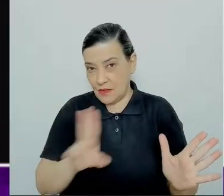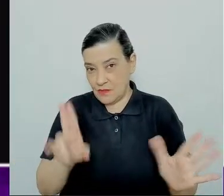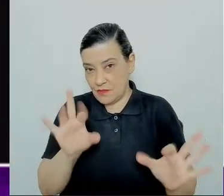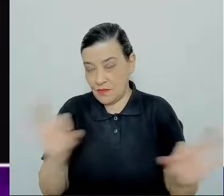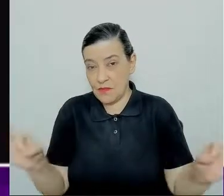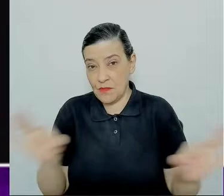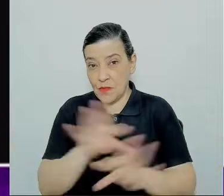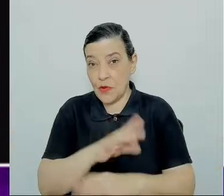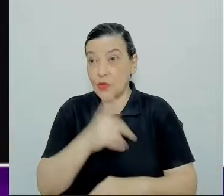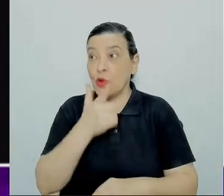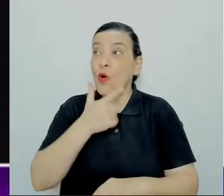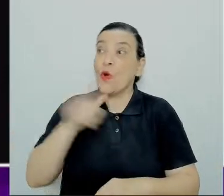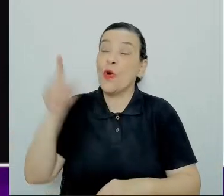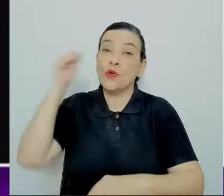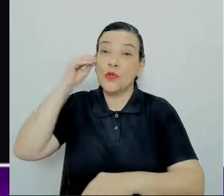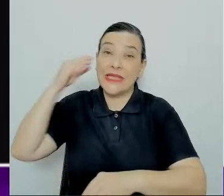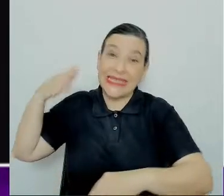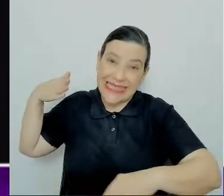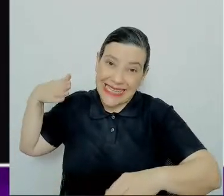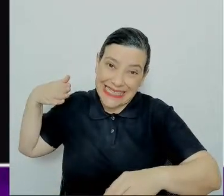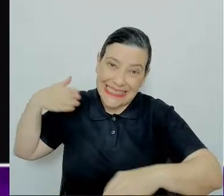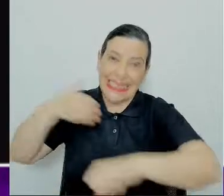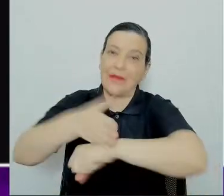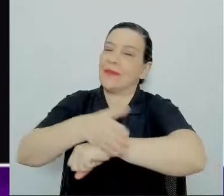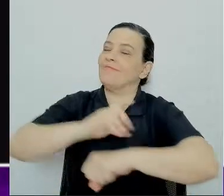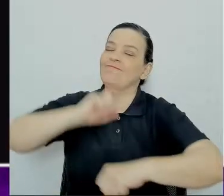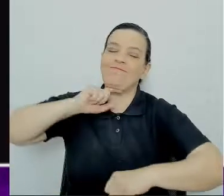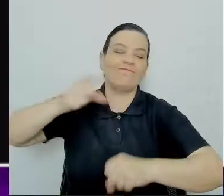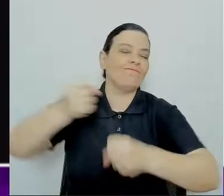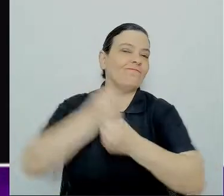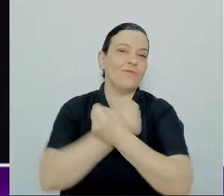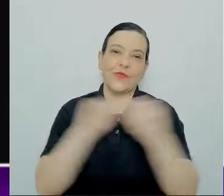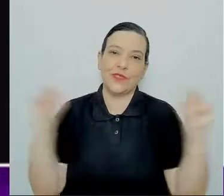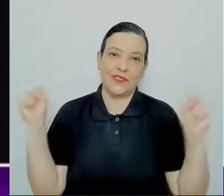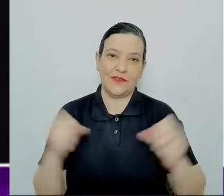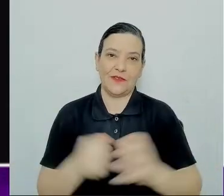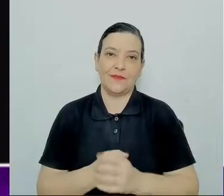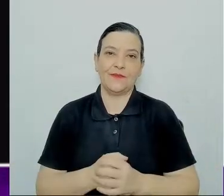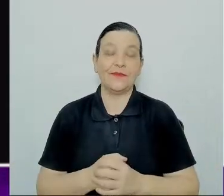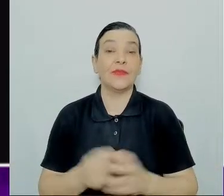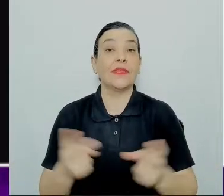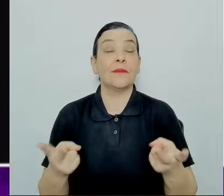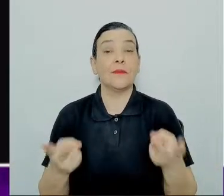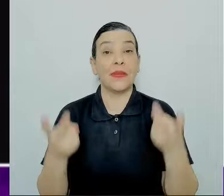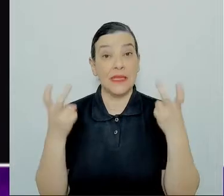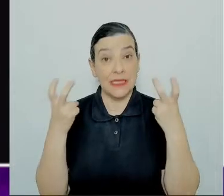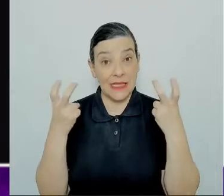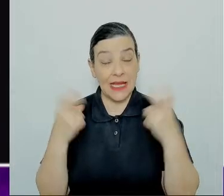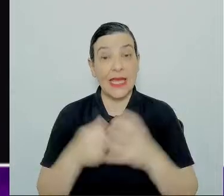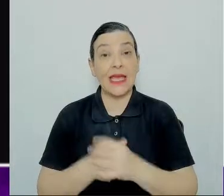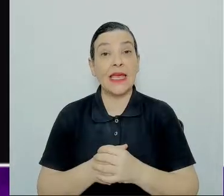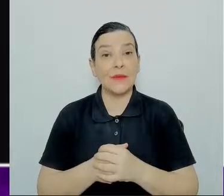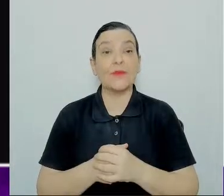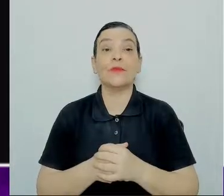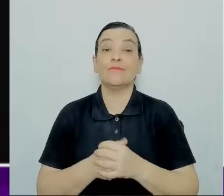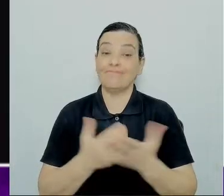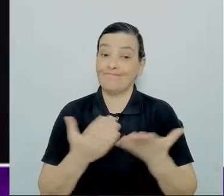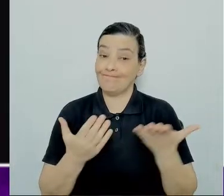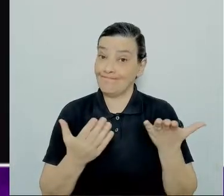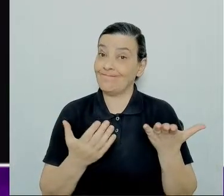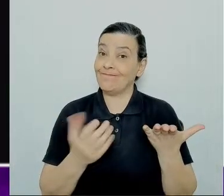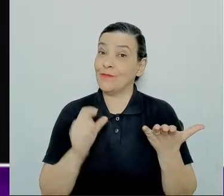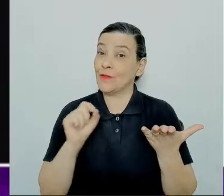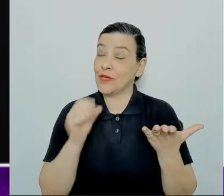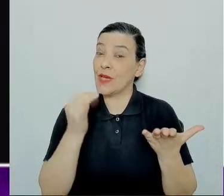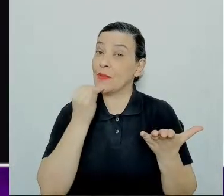quebrar o meu acesso, não vai conseguir fazer praticamente nada. Perceba que, dentro desse cenário, meu atacante ainda